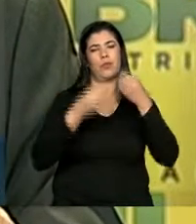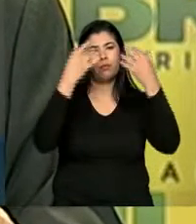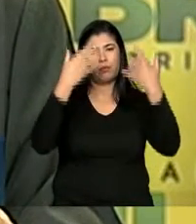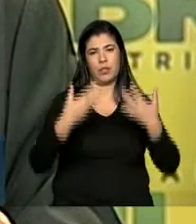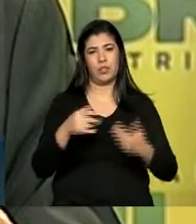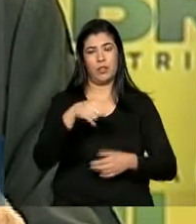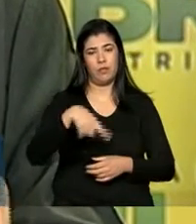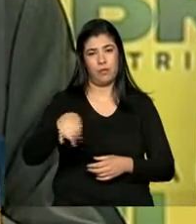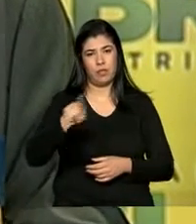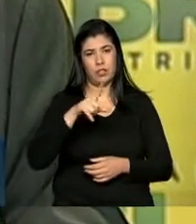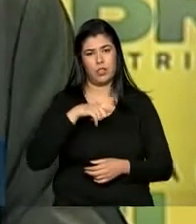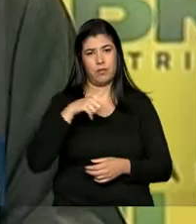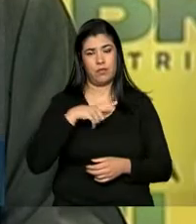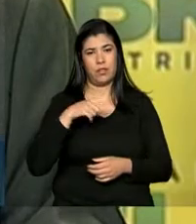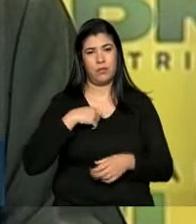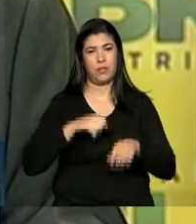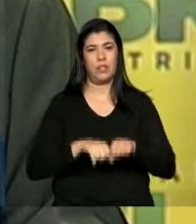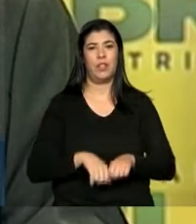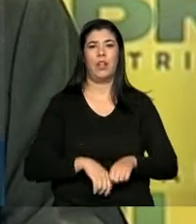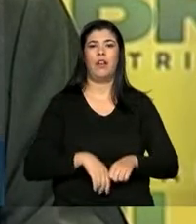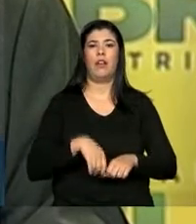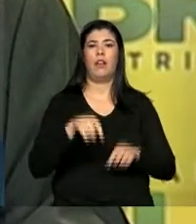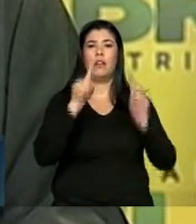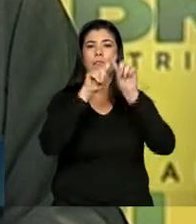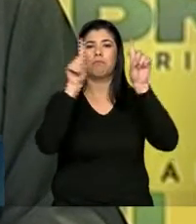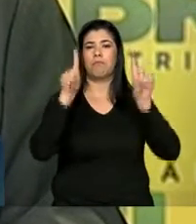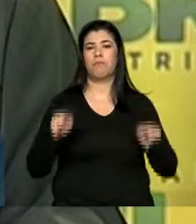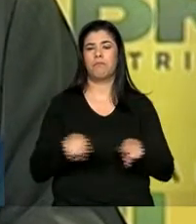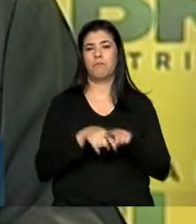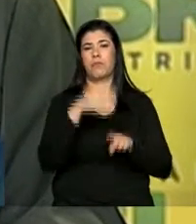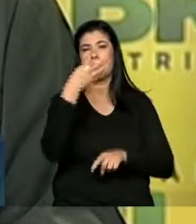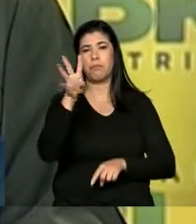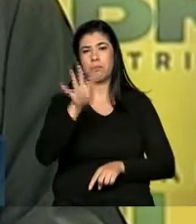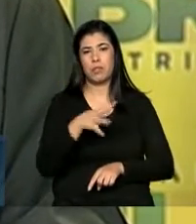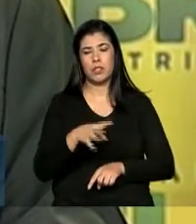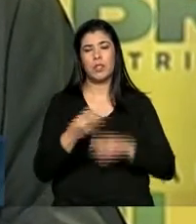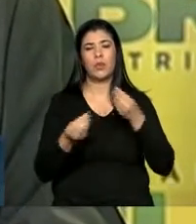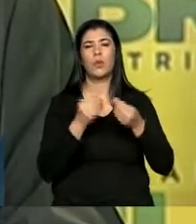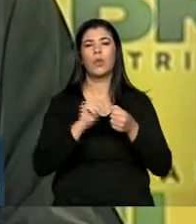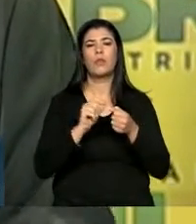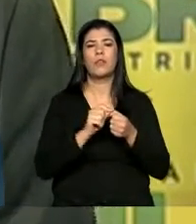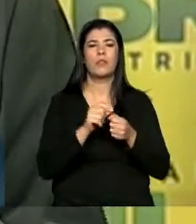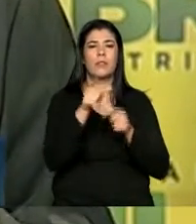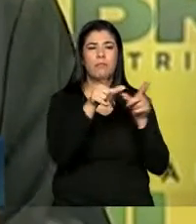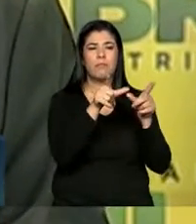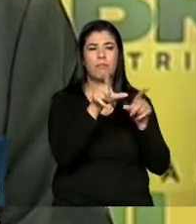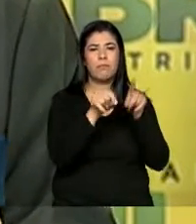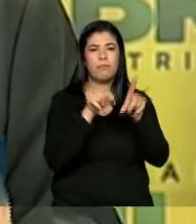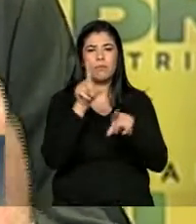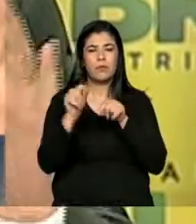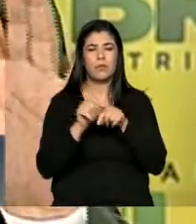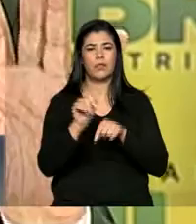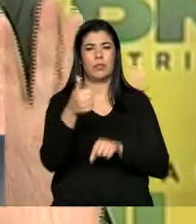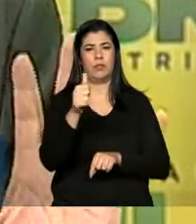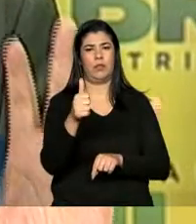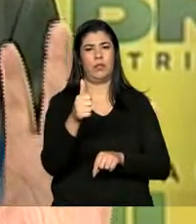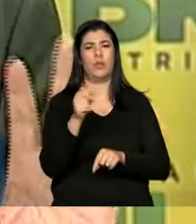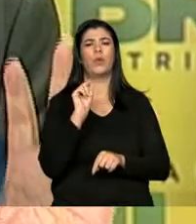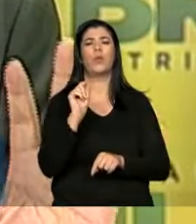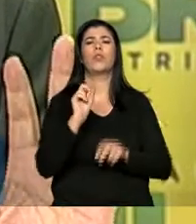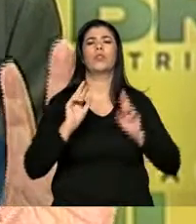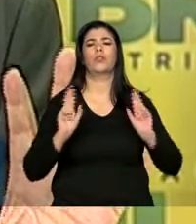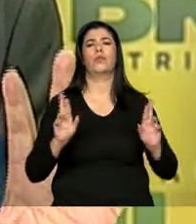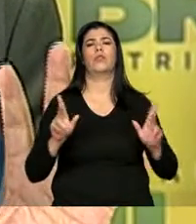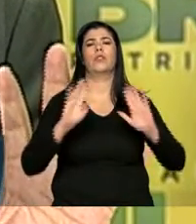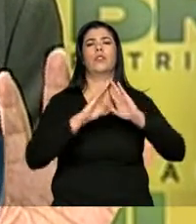as planilhas e poderão fazer outros rankings. Mas, entendam, o que distingue as escolas? Primeiro,